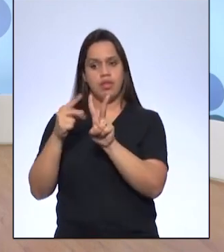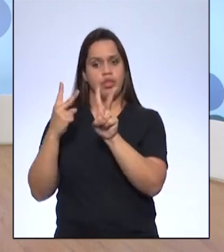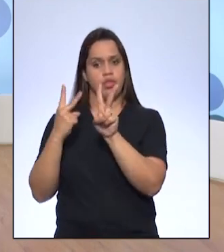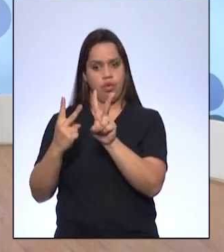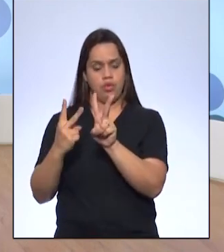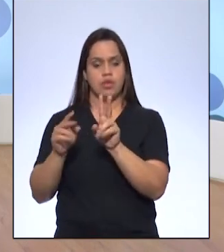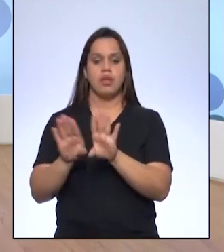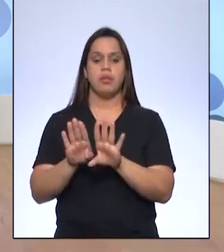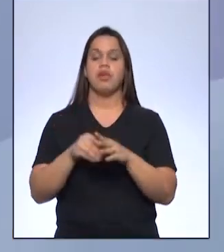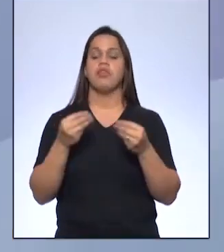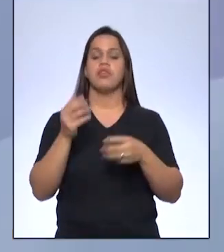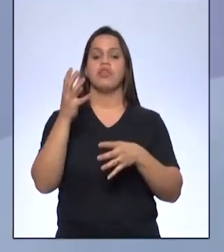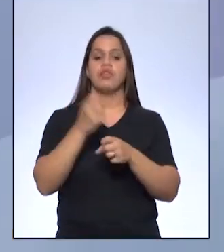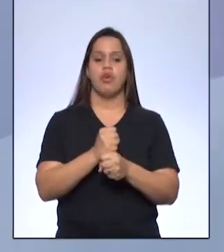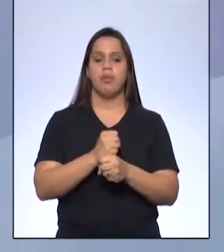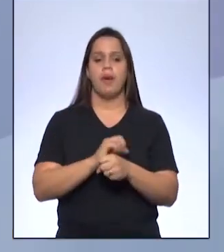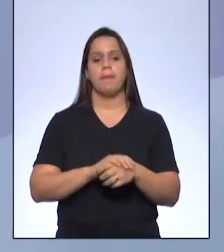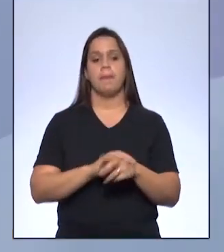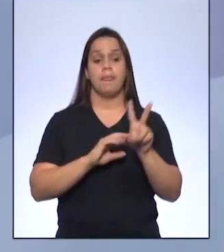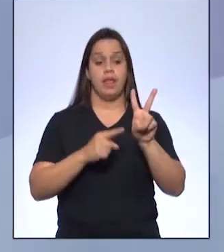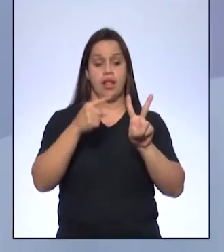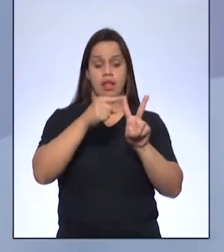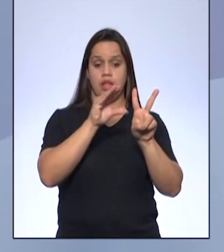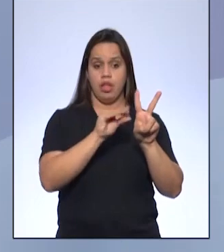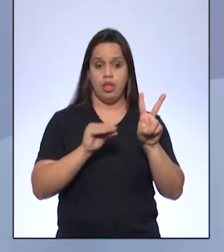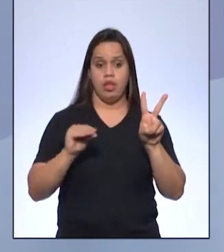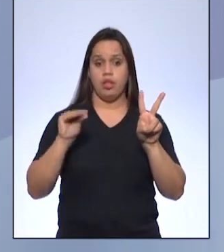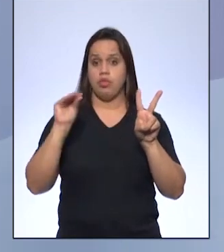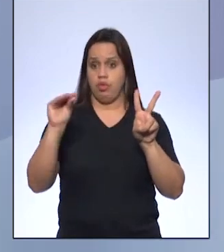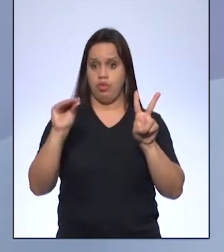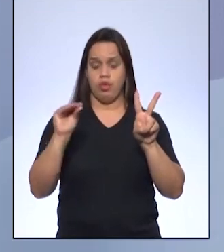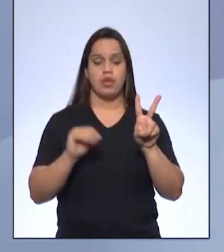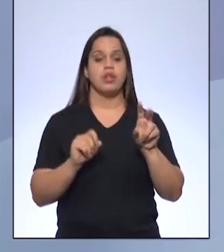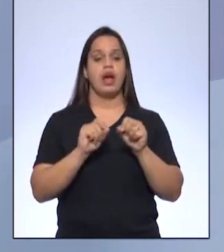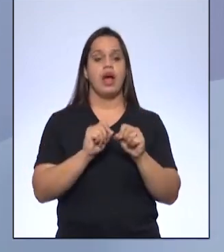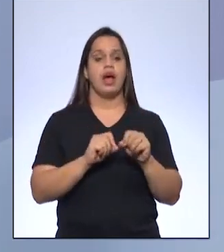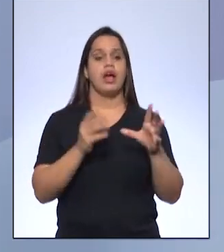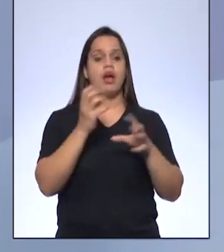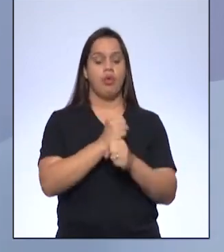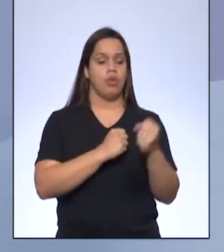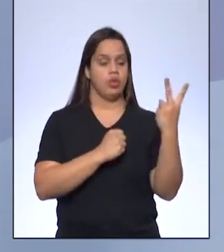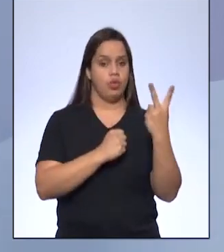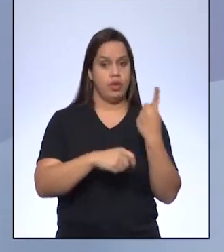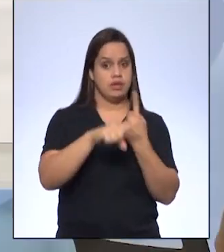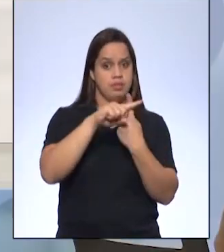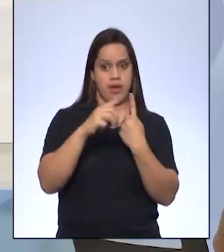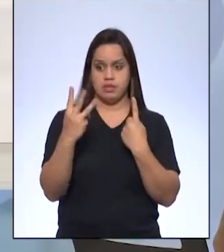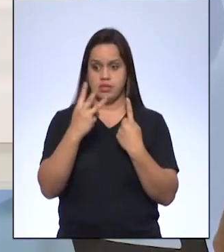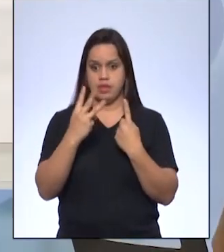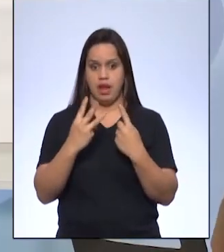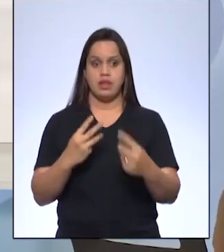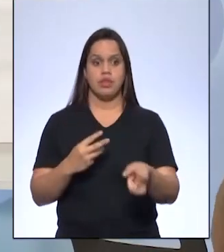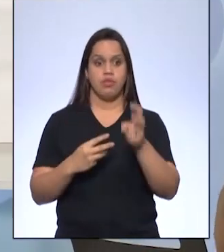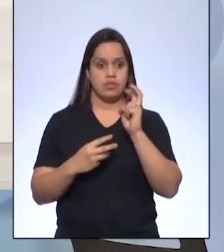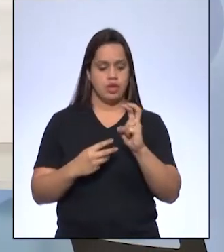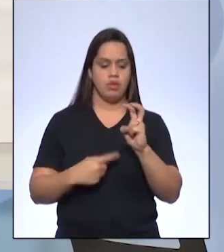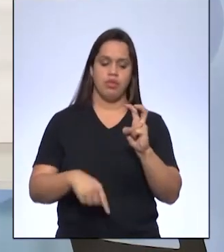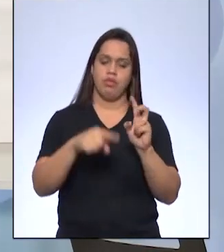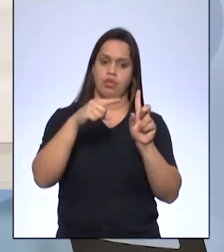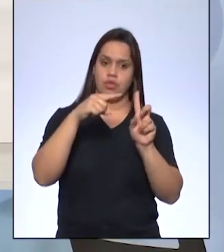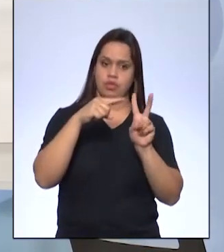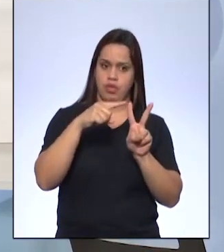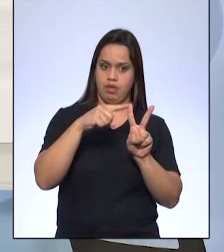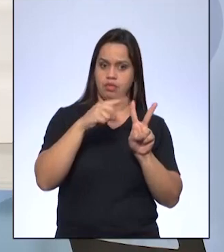mais 3, 5. Parabéns para vocês que chegaram a essa resolução, que